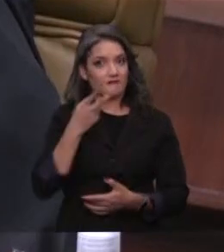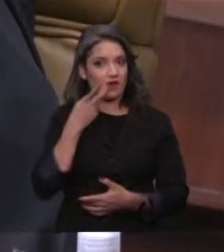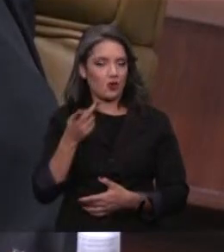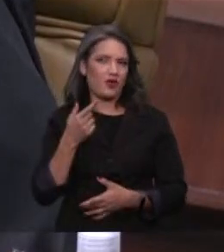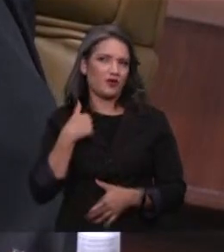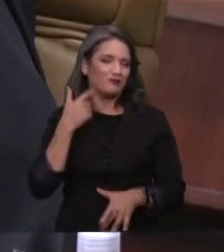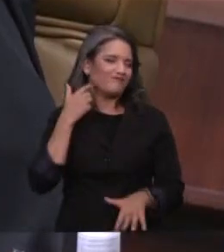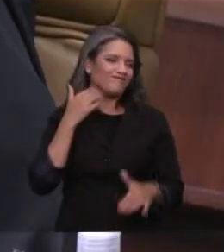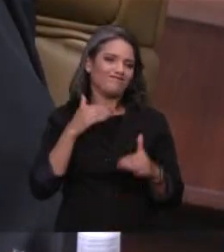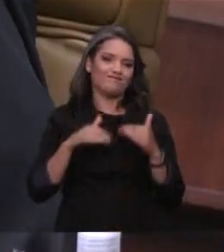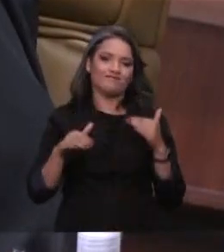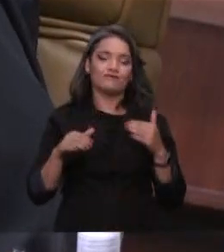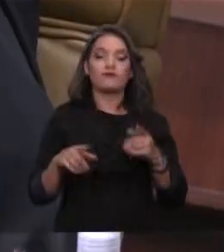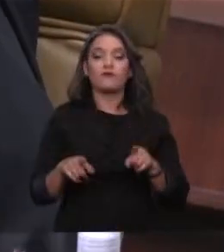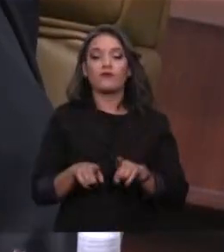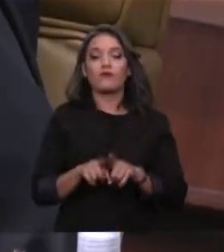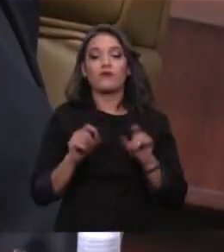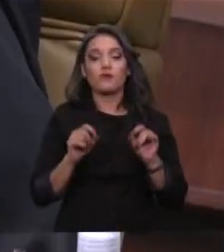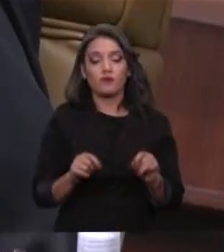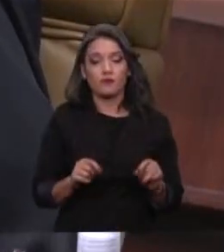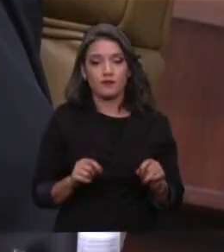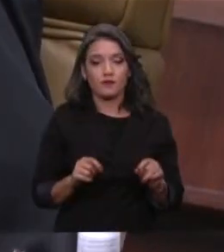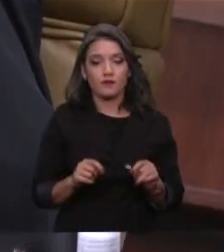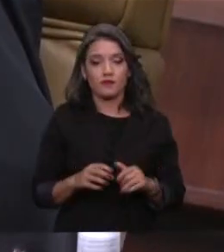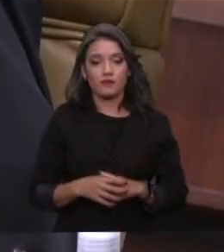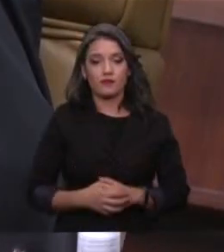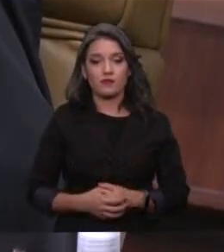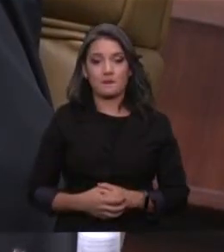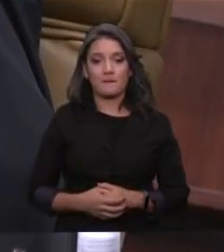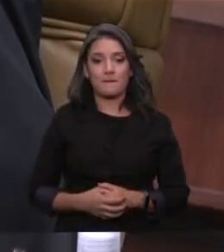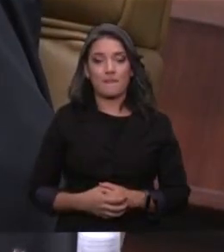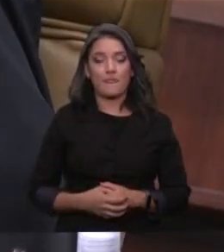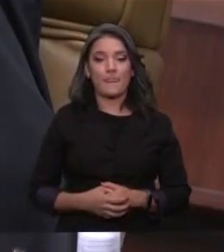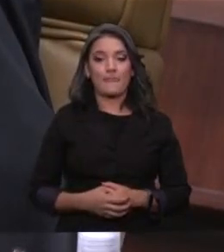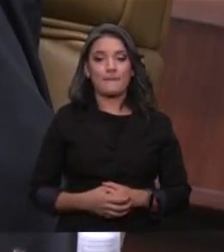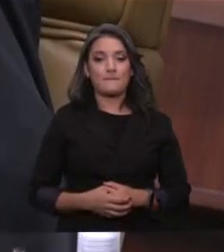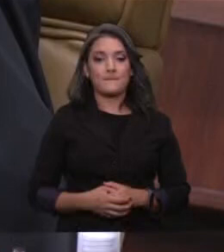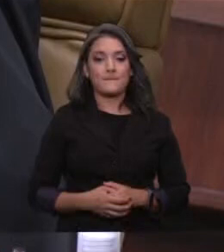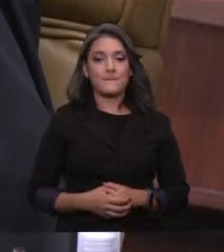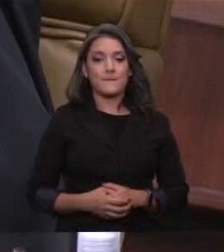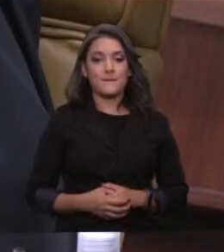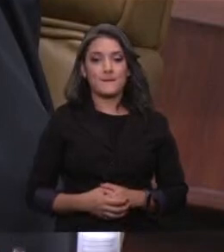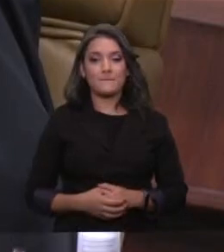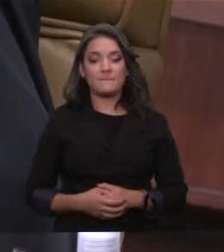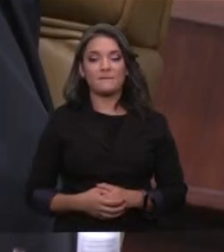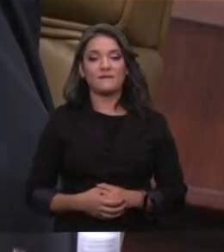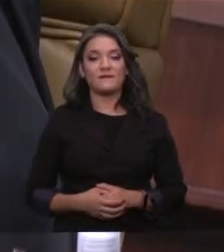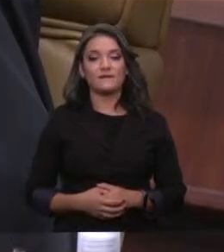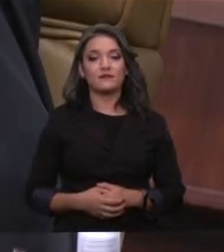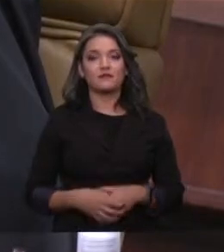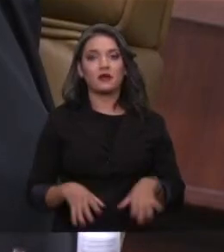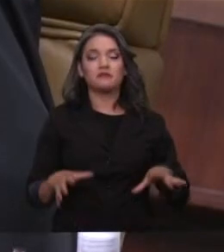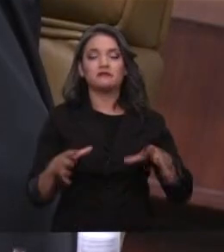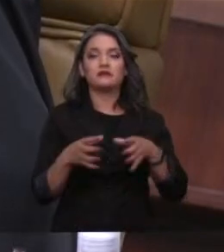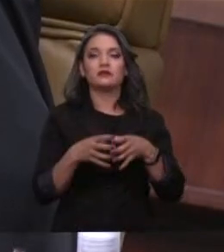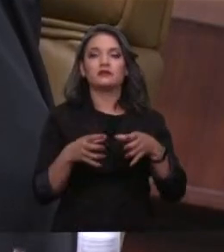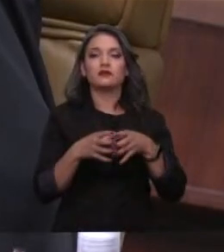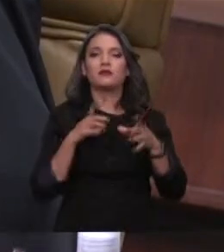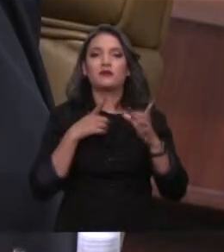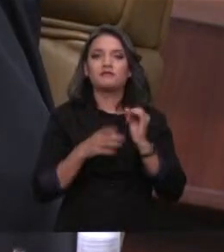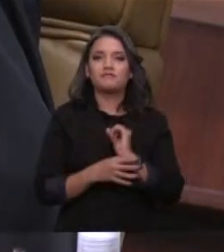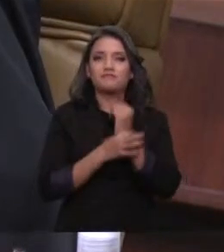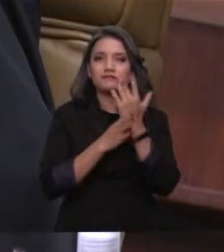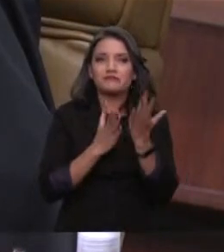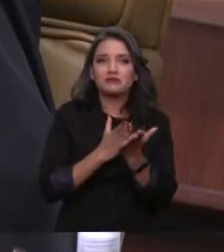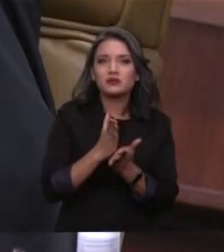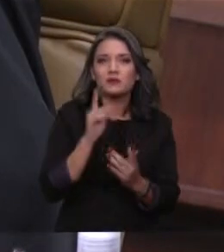Assim como uma real estabilidade dessa organização para o fim de reiteradamente cometer crime. A